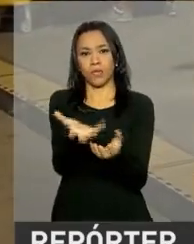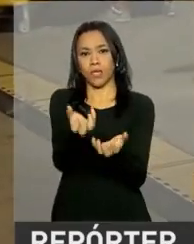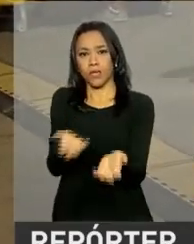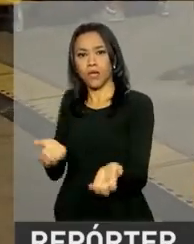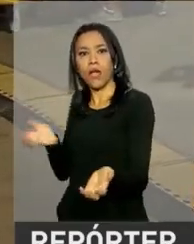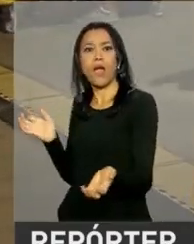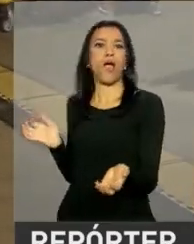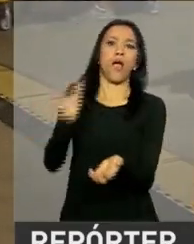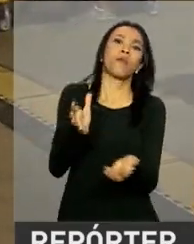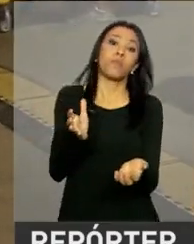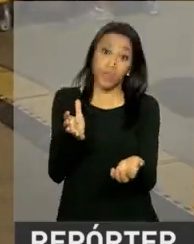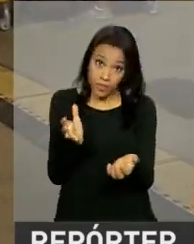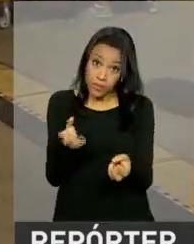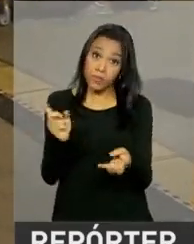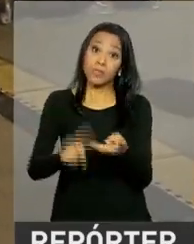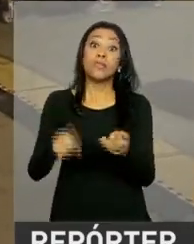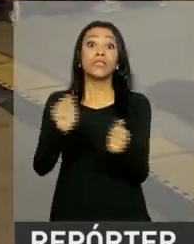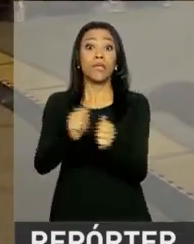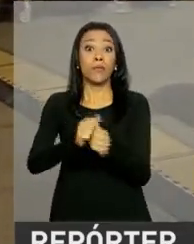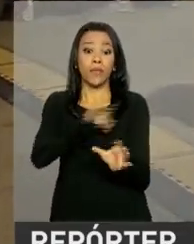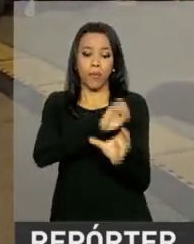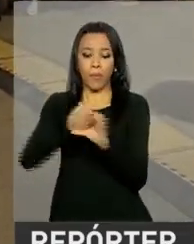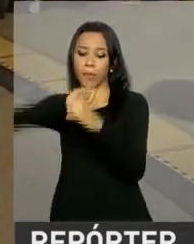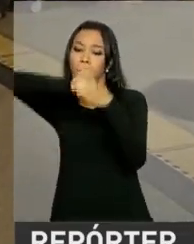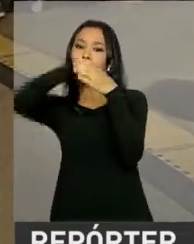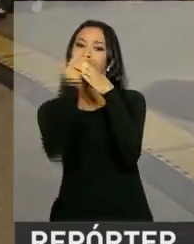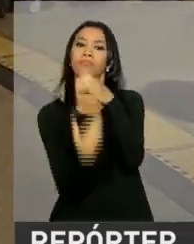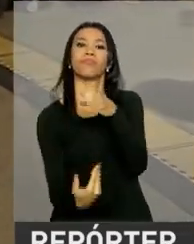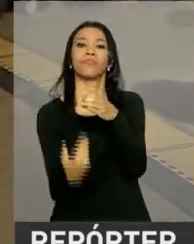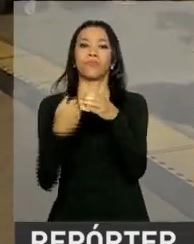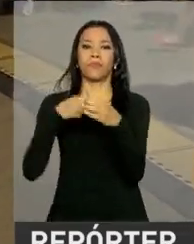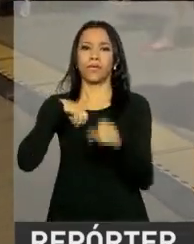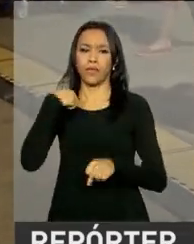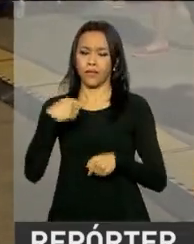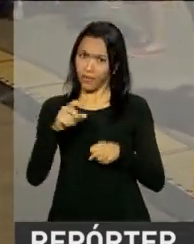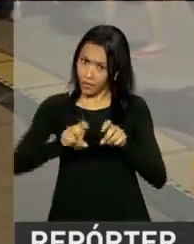arremesso, né? E basquete em cadeira de rodas, que todo mundo espera, né?